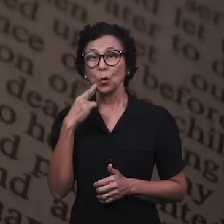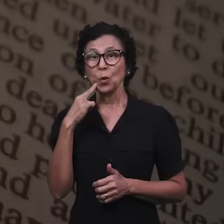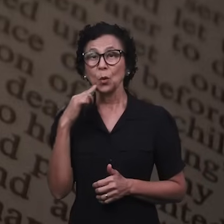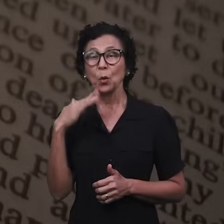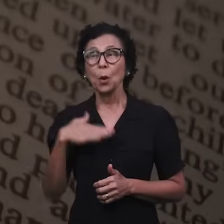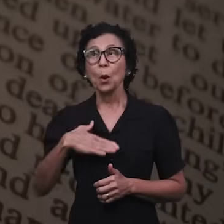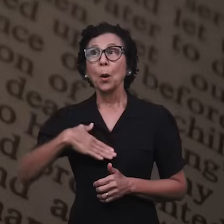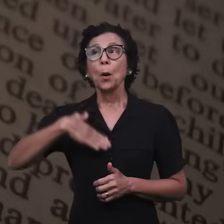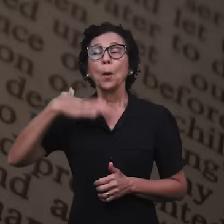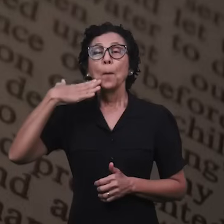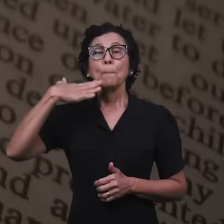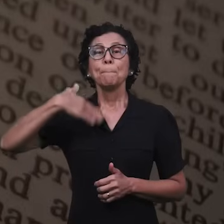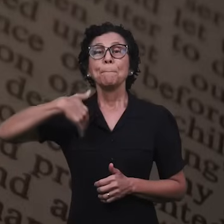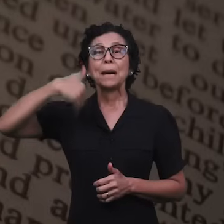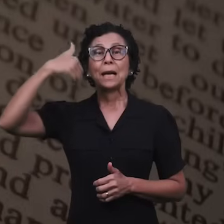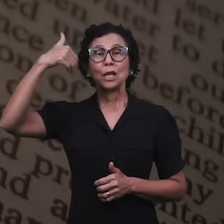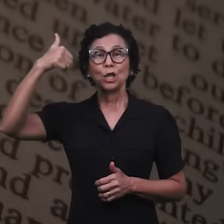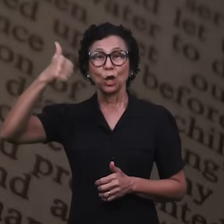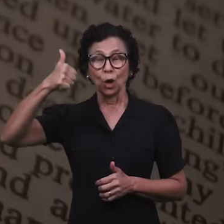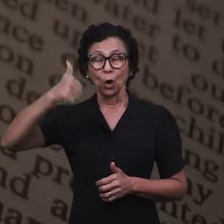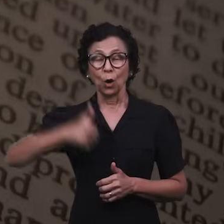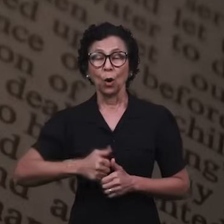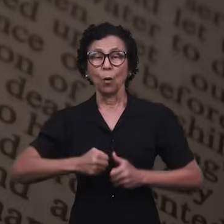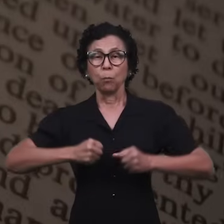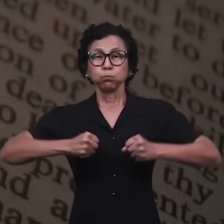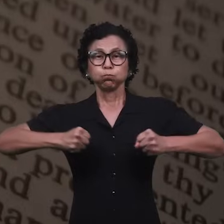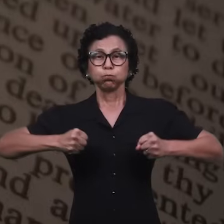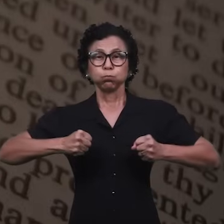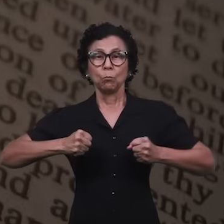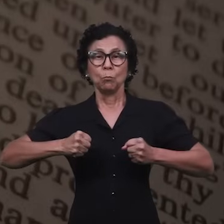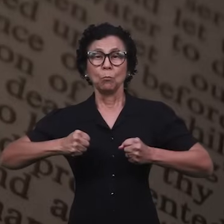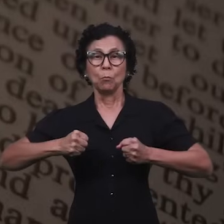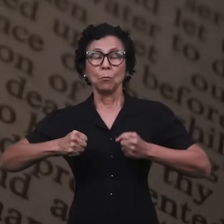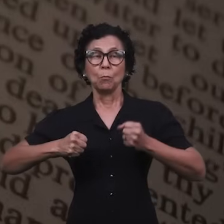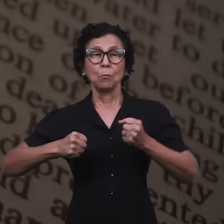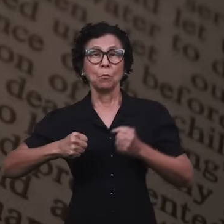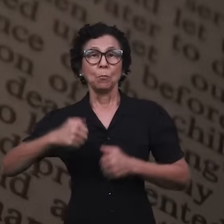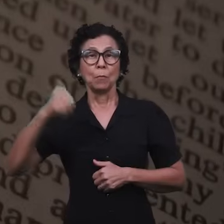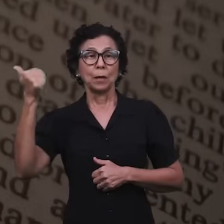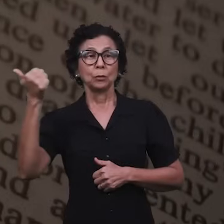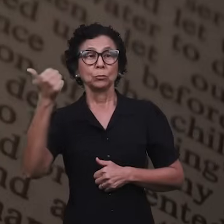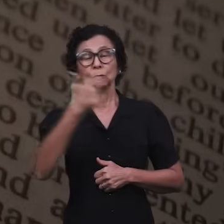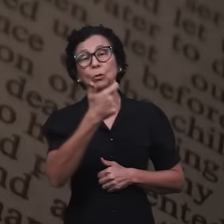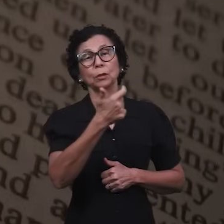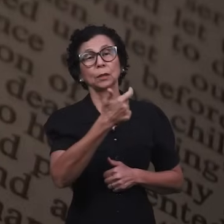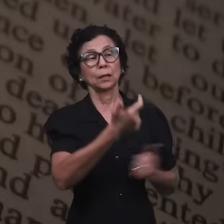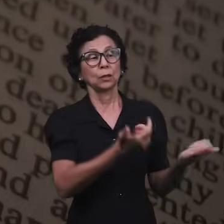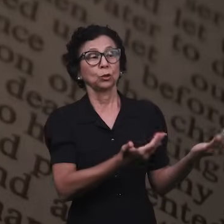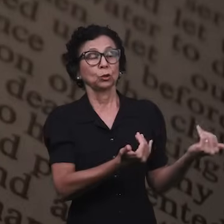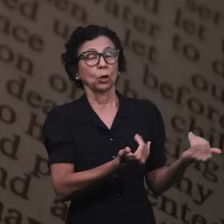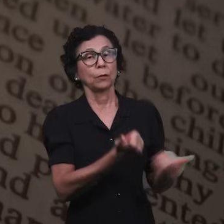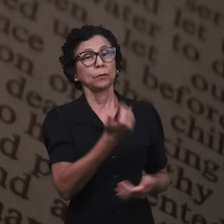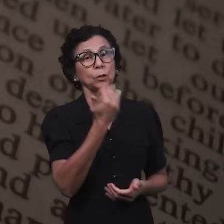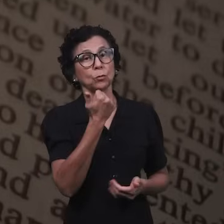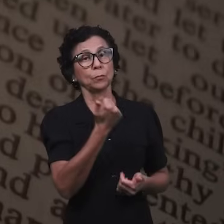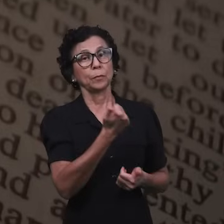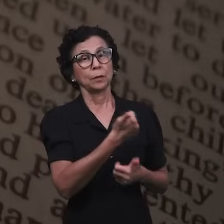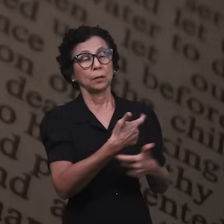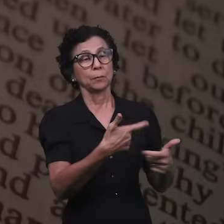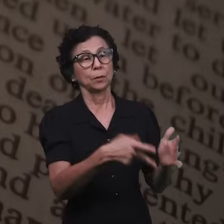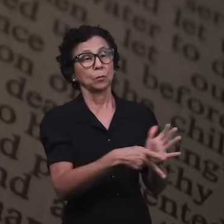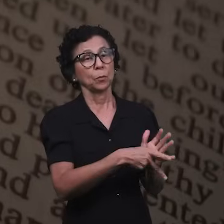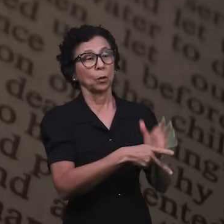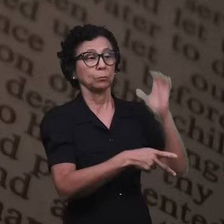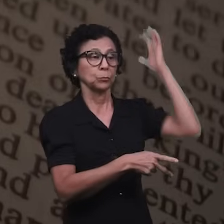seus semblantes melhores, eles estavam mais gordos do que os outros jovens que comiam da porção